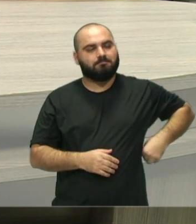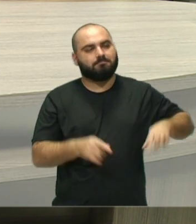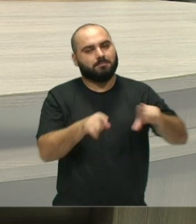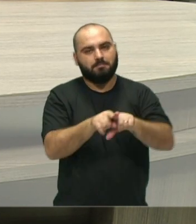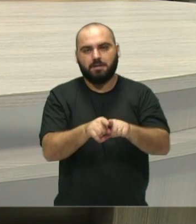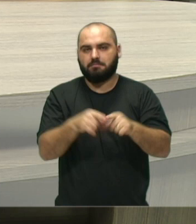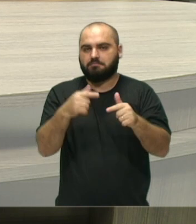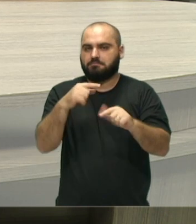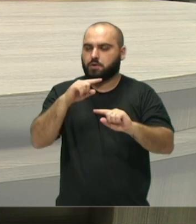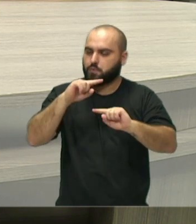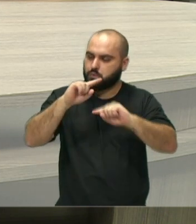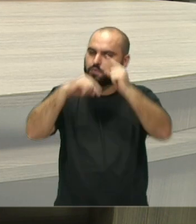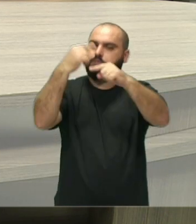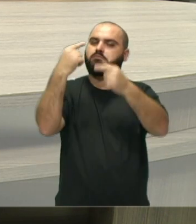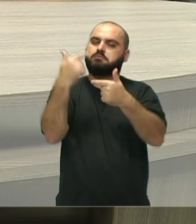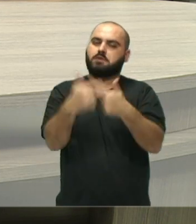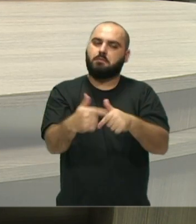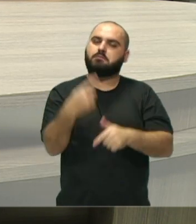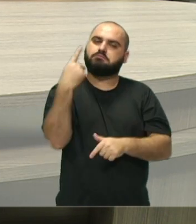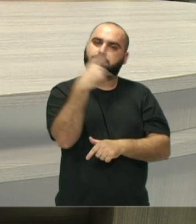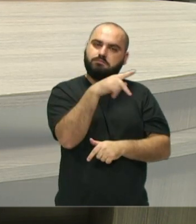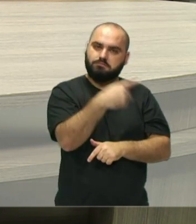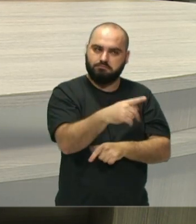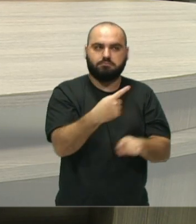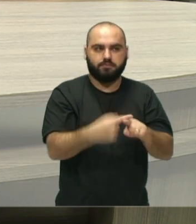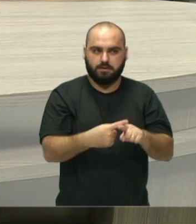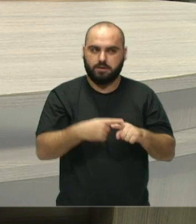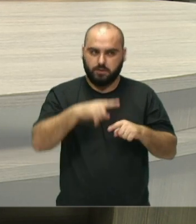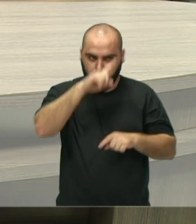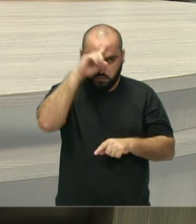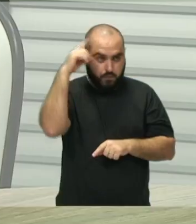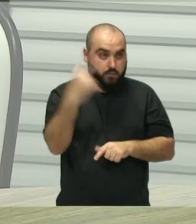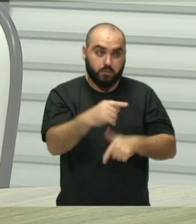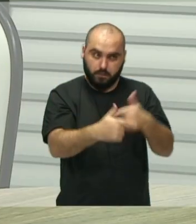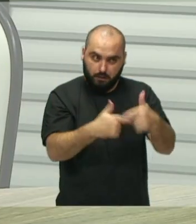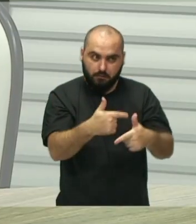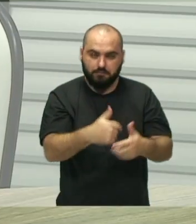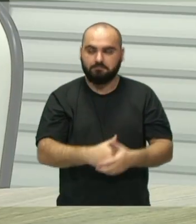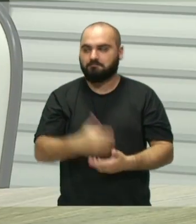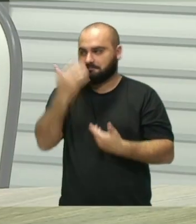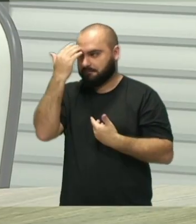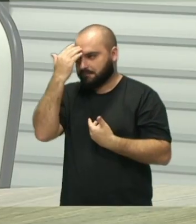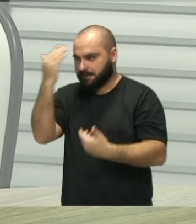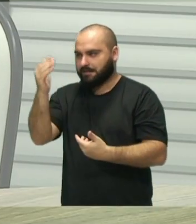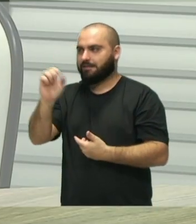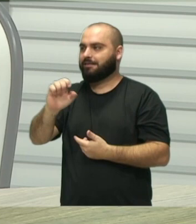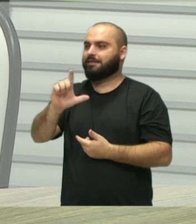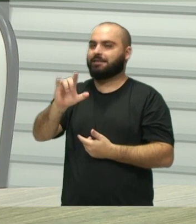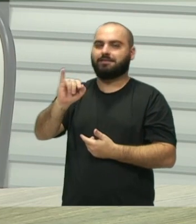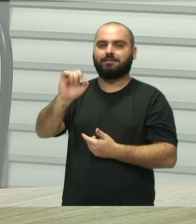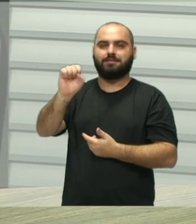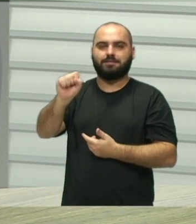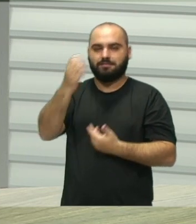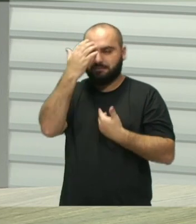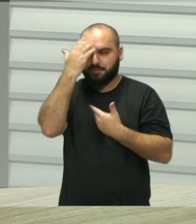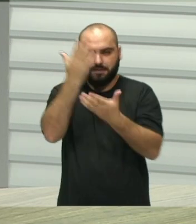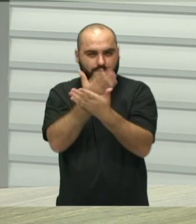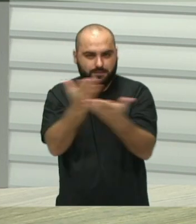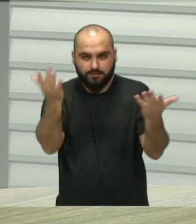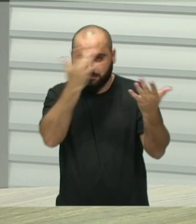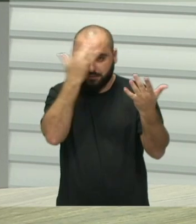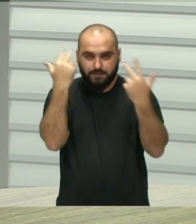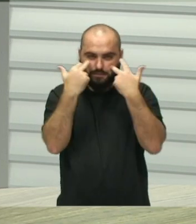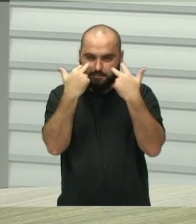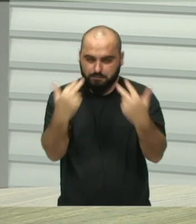sucesso nessa tua empreitada, e trabalho não vai te faltar, né? Muito obrigado, Elisa. Agradeço a todos os espectadores, dizendo que a